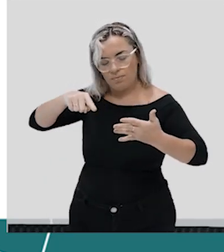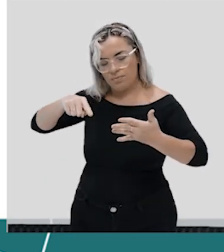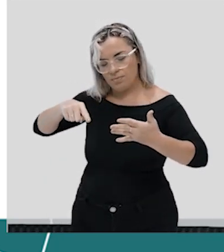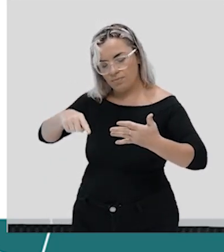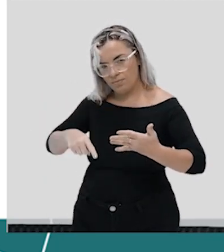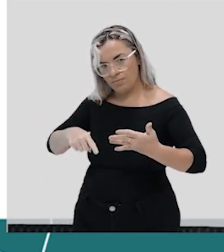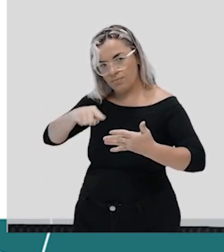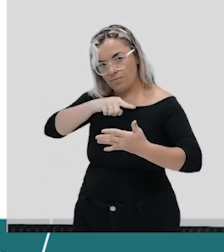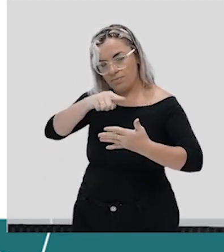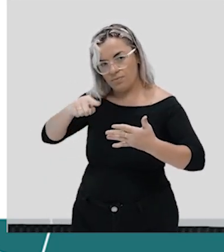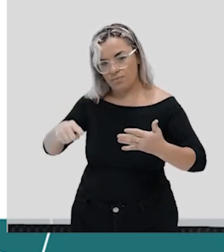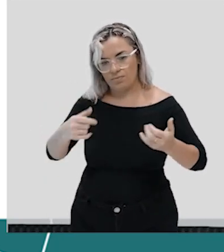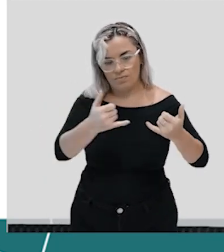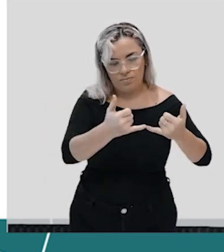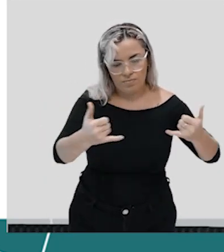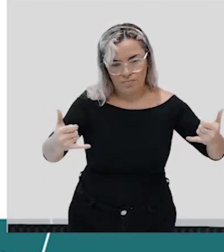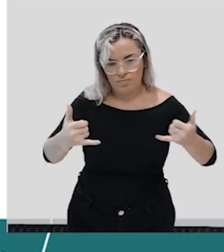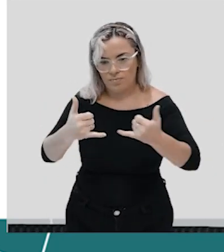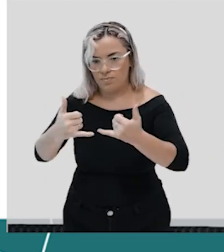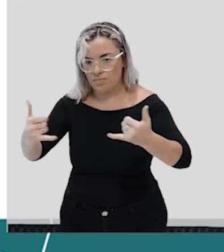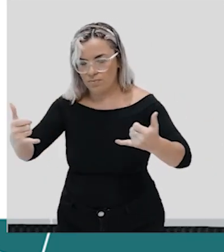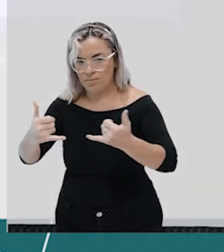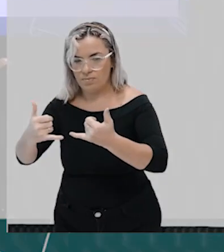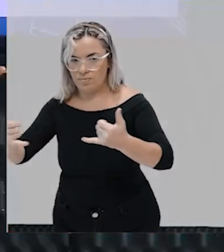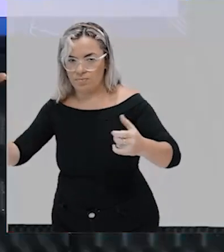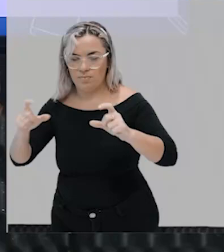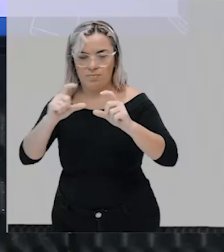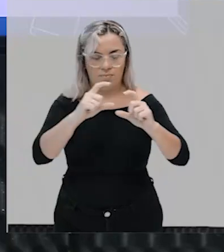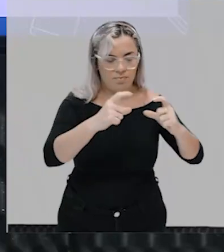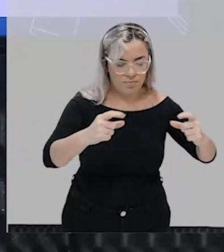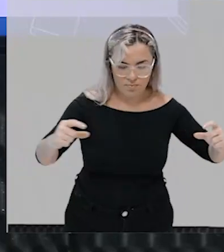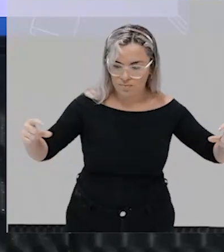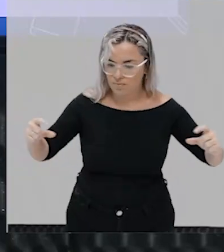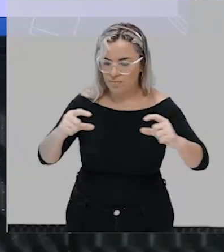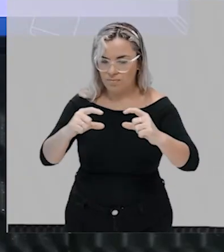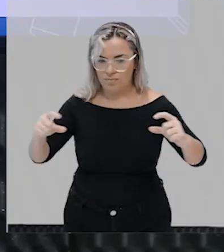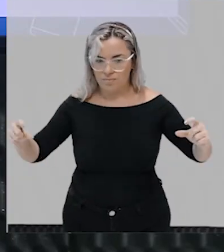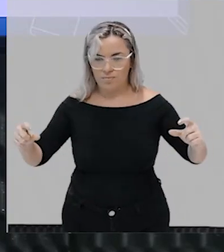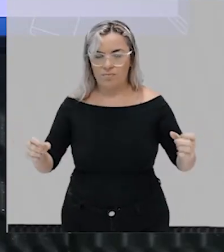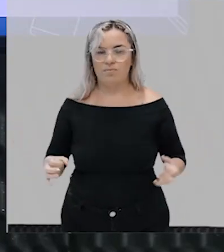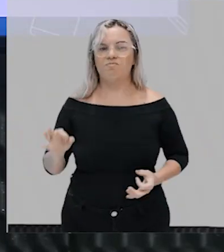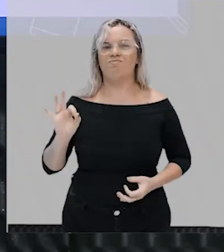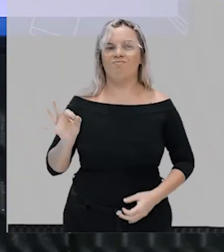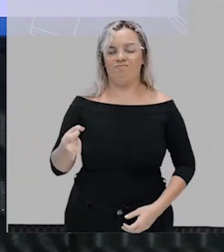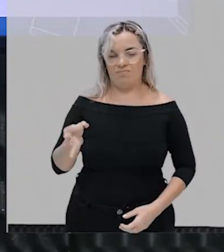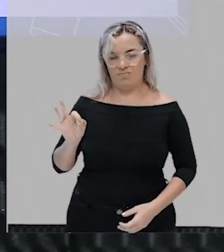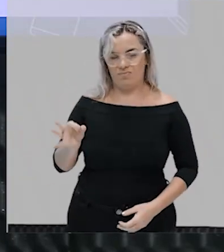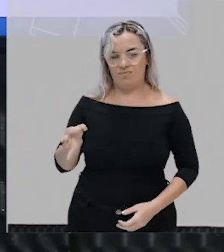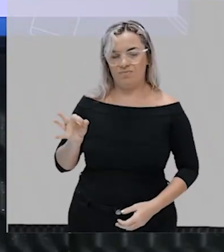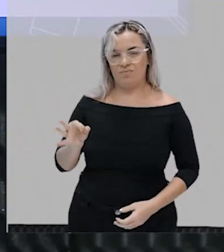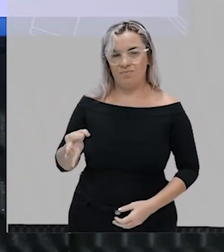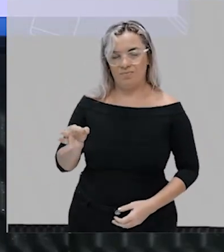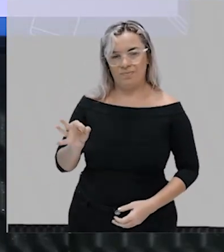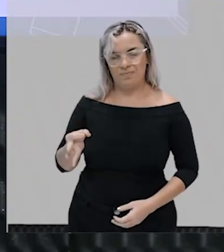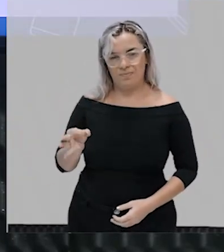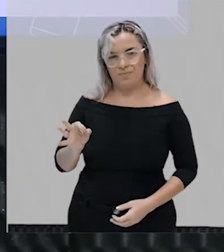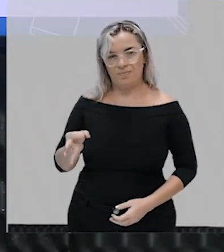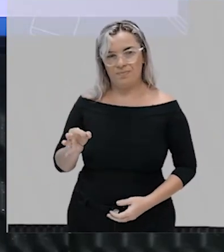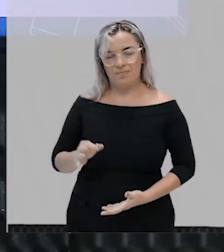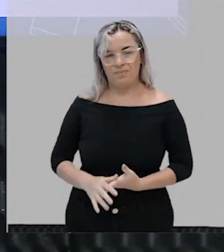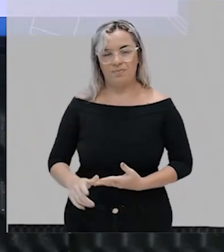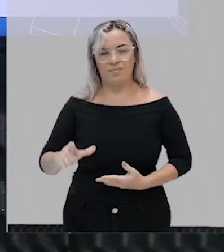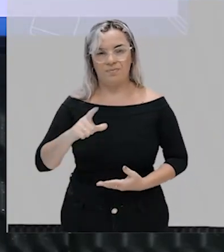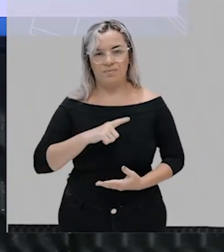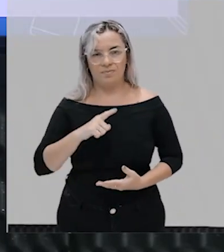vai completar a sentença de forma correta, de forma que